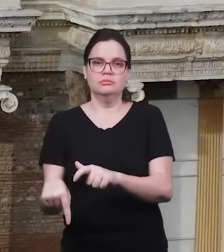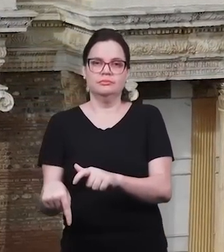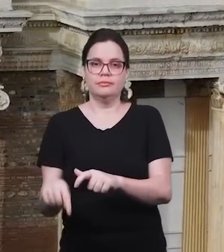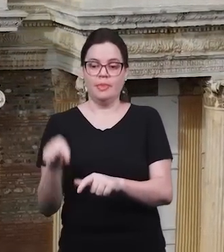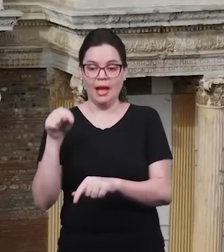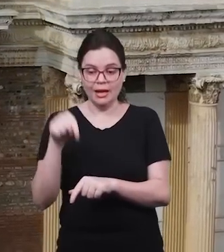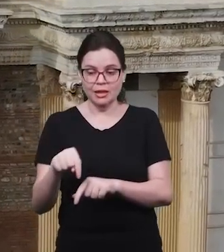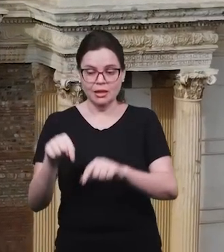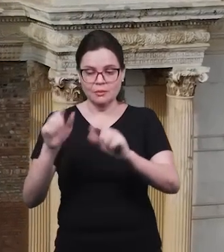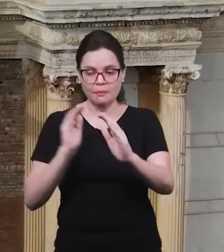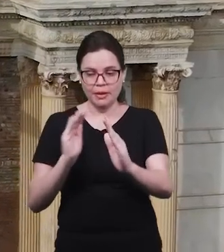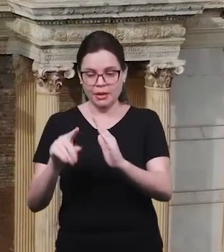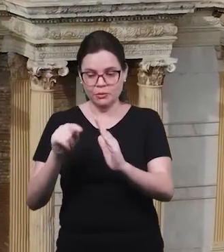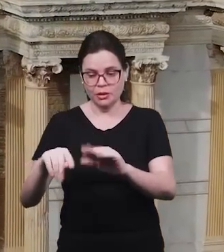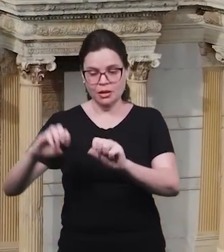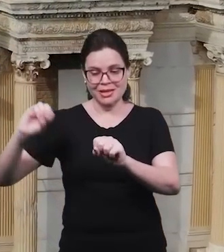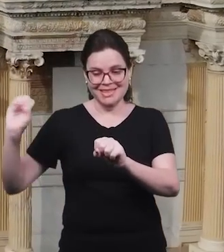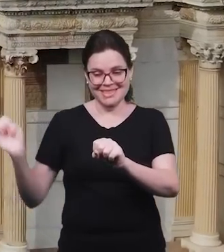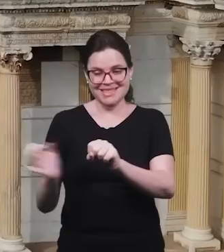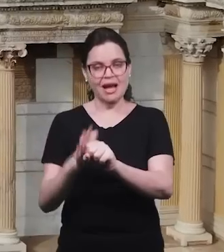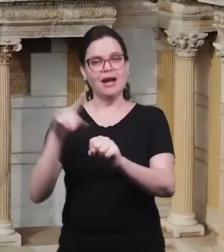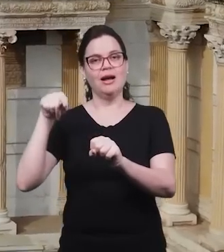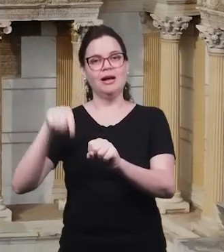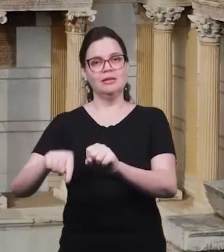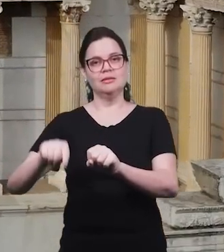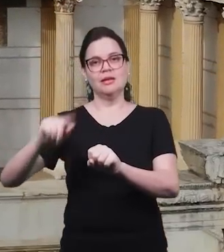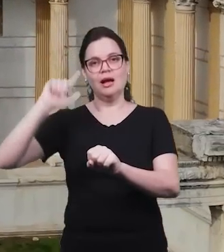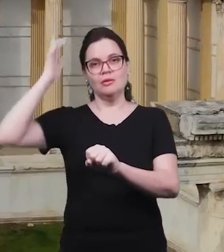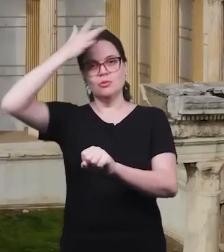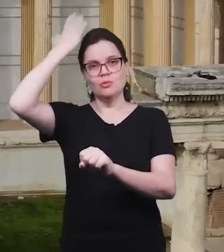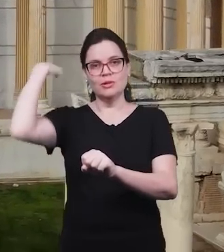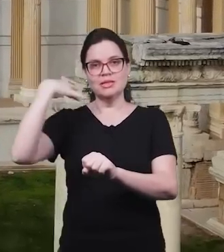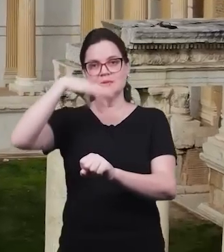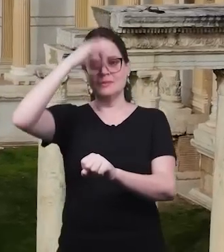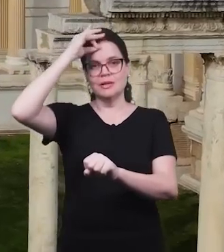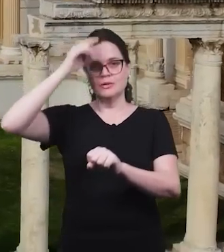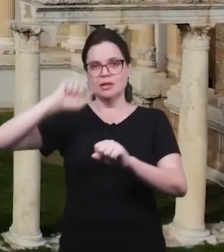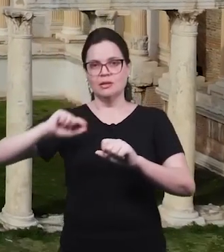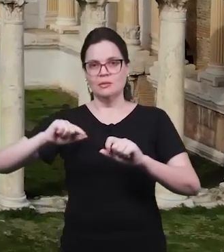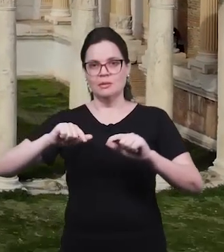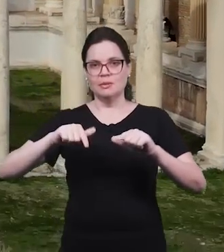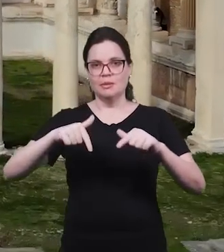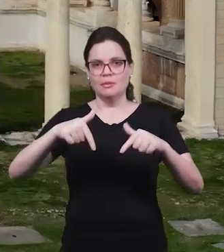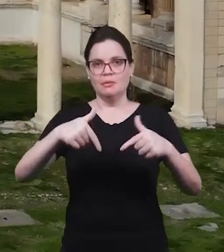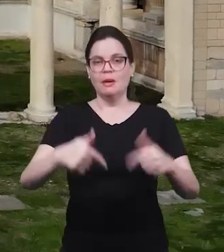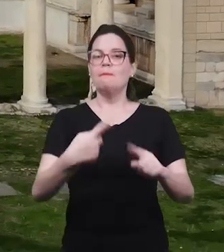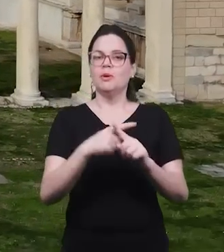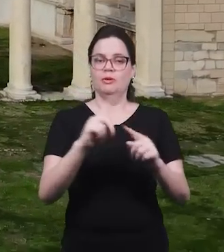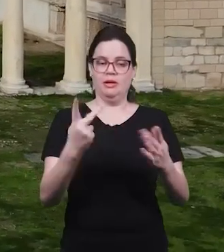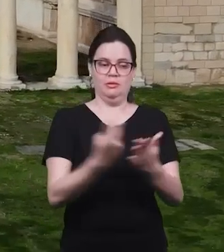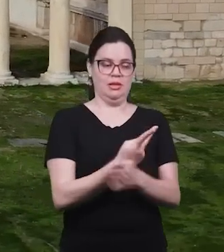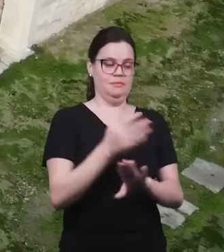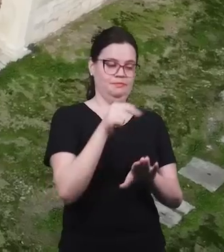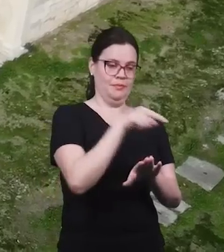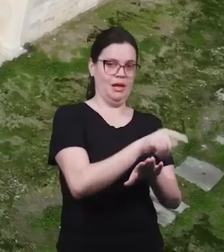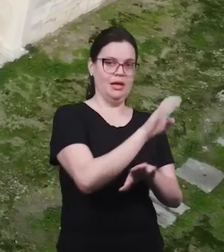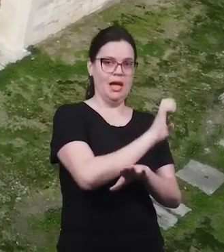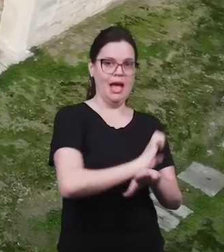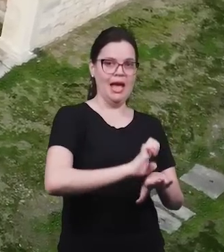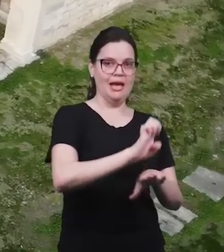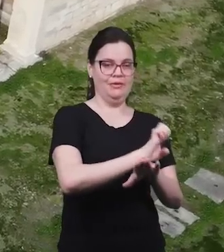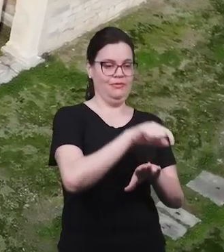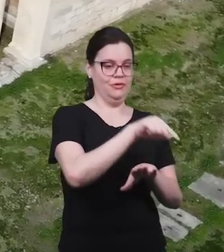Espírito Santo que veio trazendo, ela foi perdendo o efeito, a luz da revelação, que era do